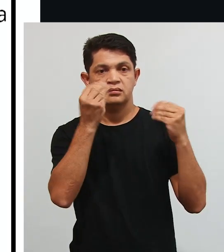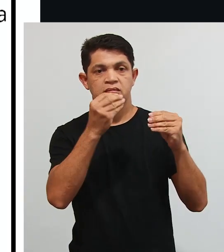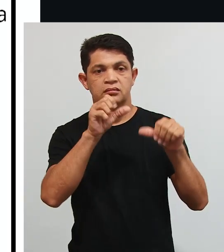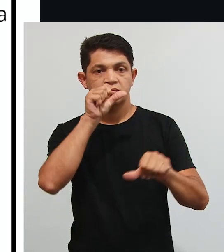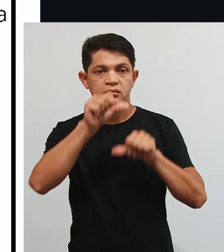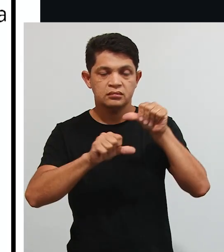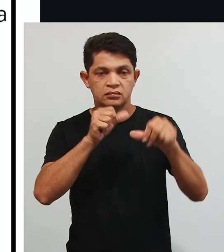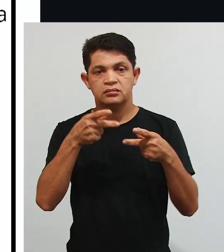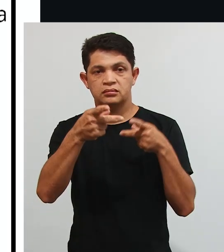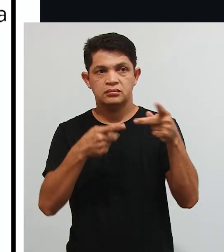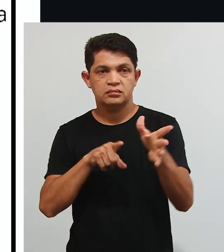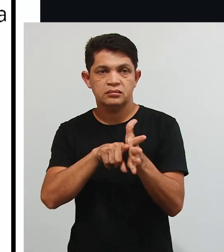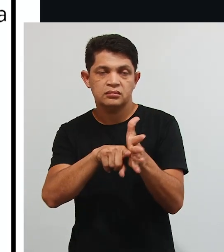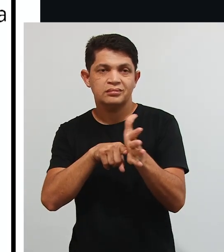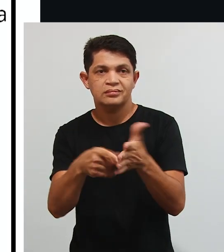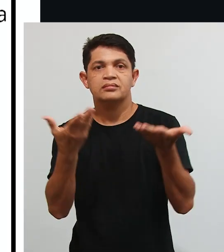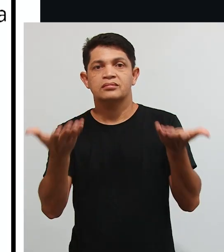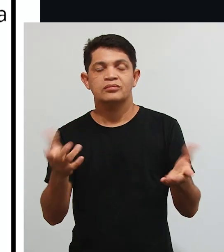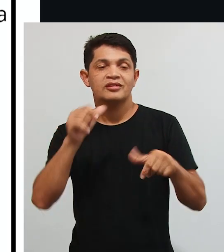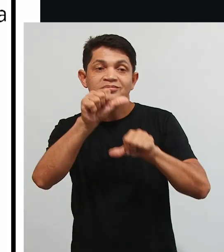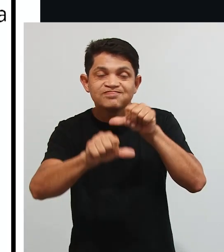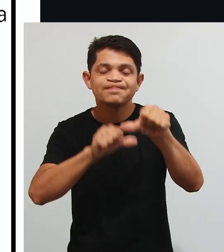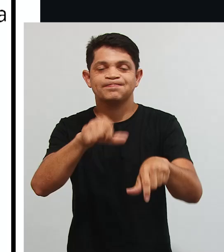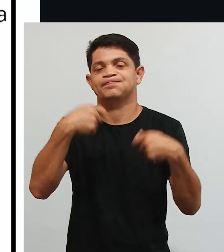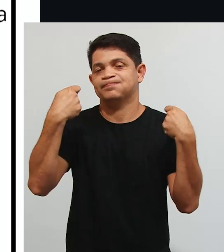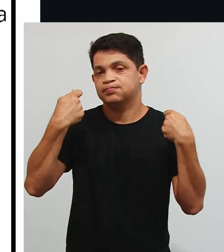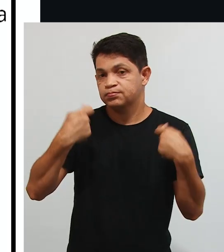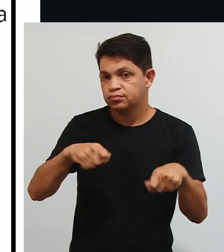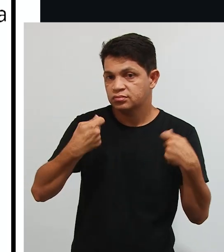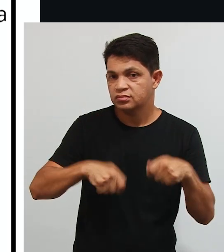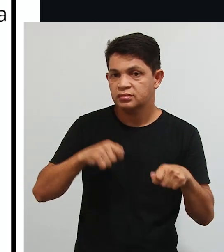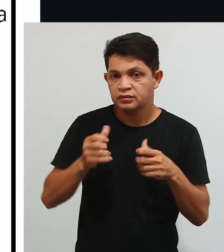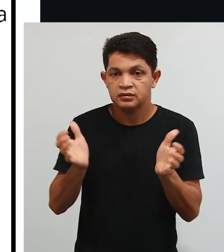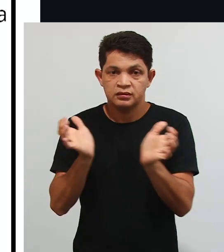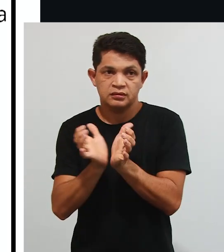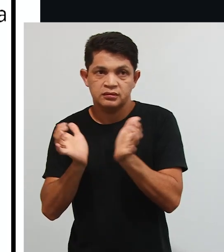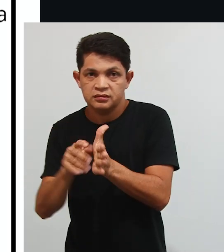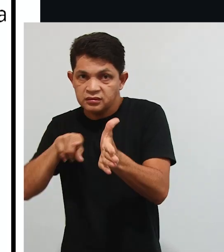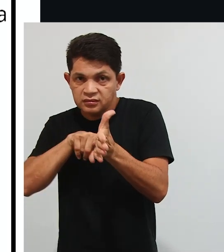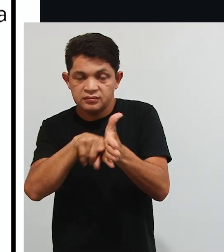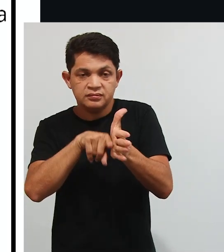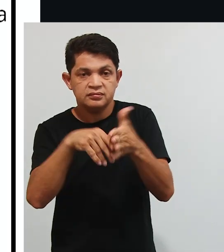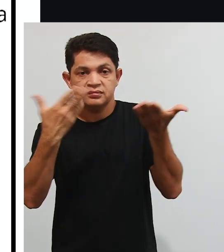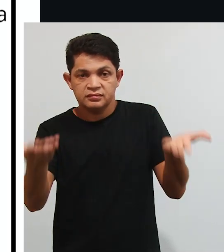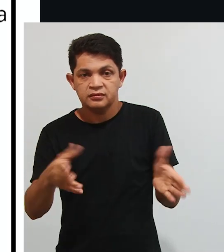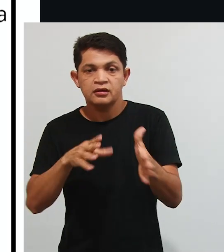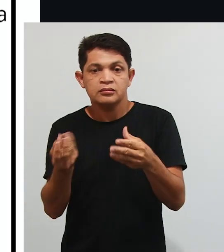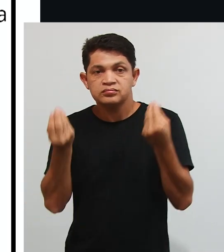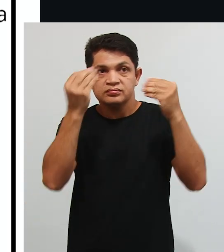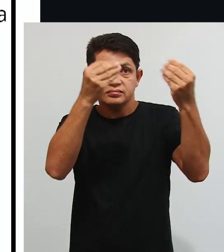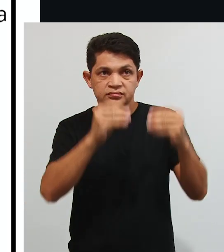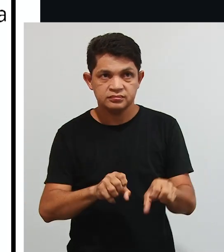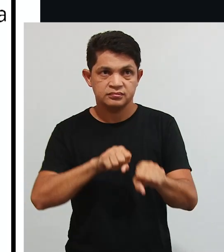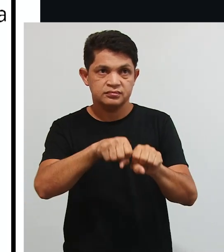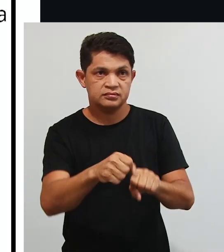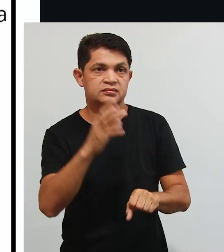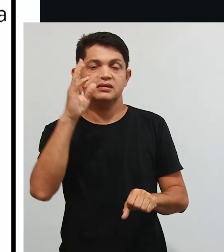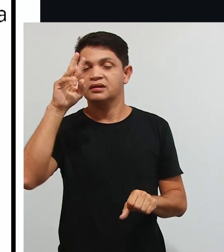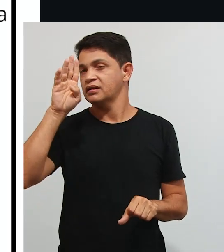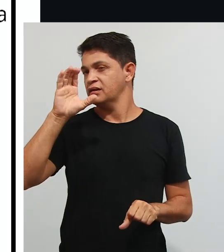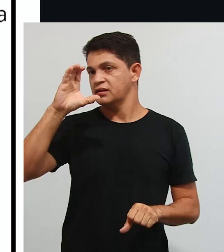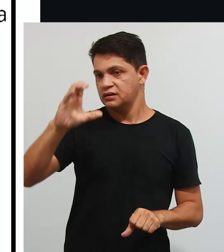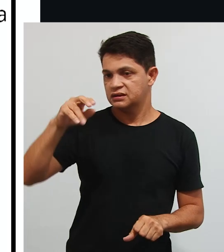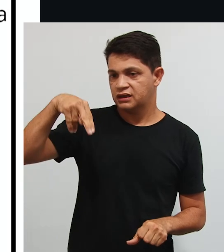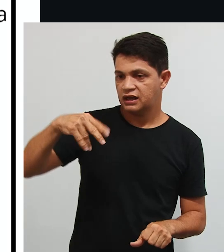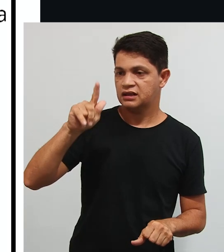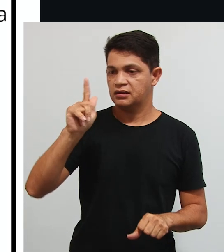tem? A gente tem que os projetos de pesquisa devem ser vinculados a um grupo de pesquisa certificado pelo CNPq.